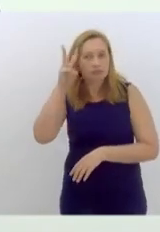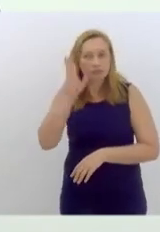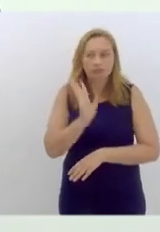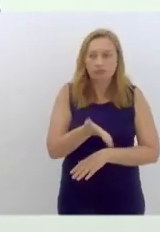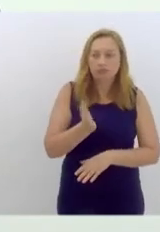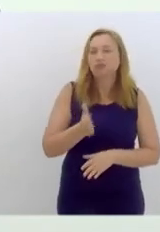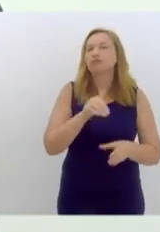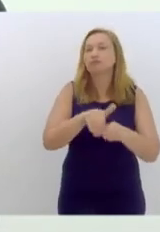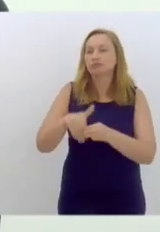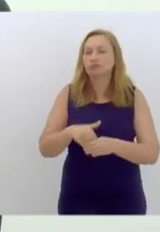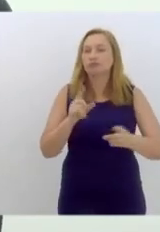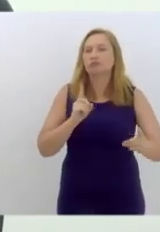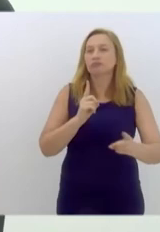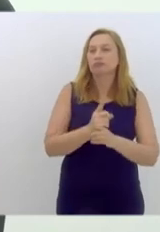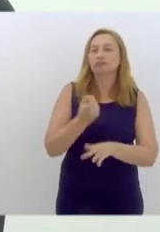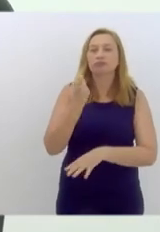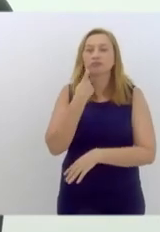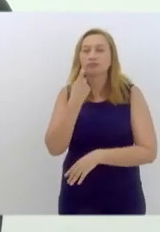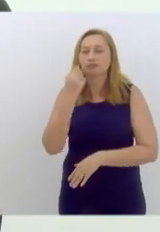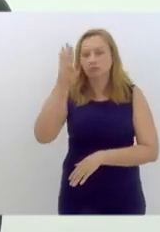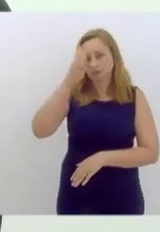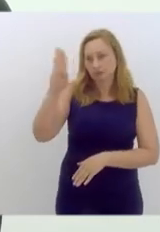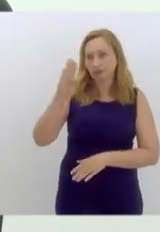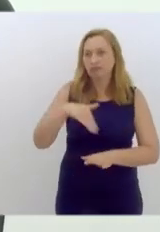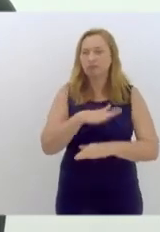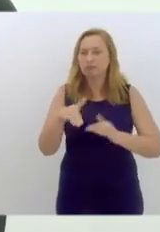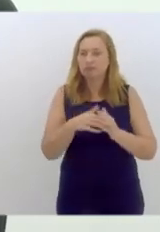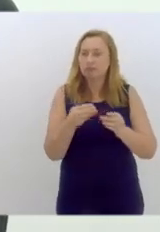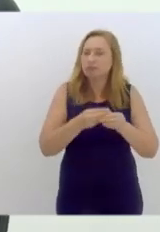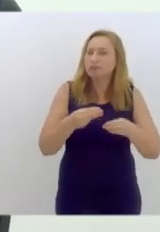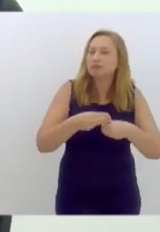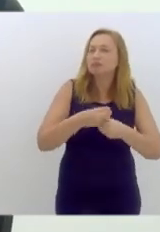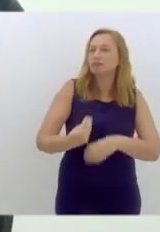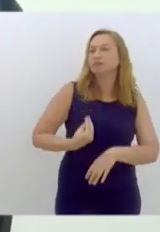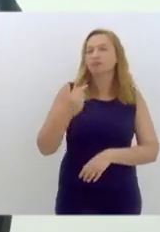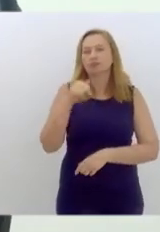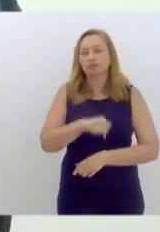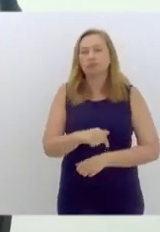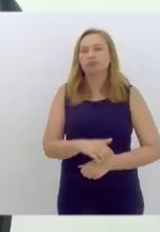encontro de sexta-feira vai ser fundamental. Então, todos os municípios aqui presentes,